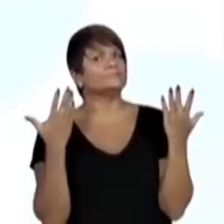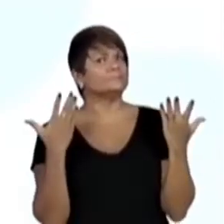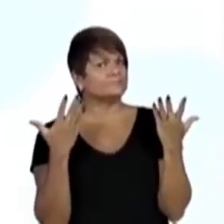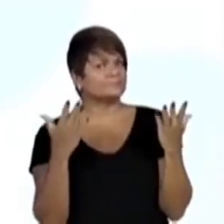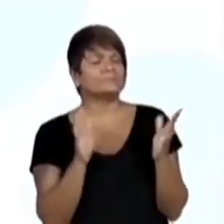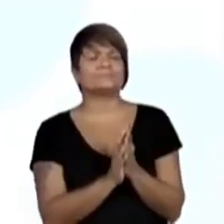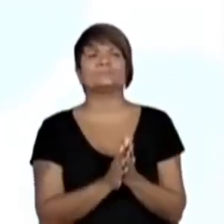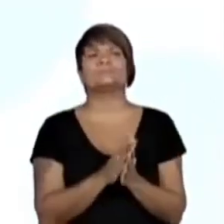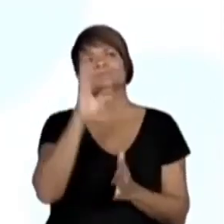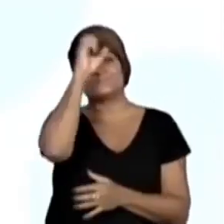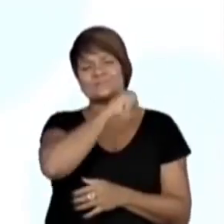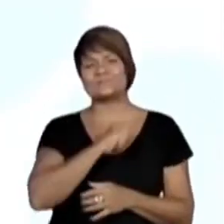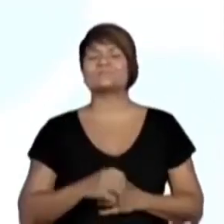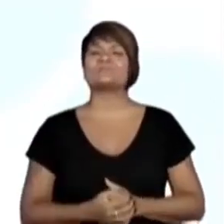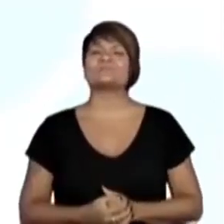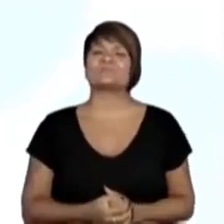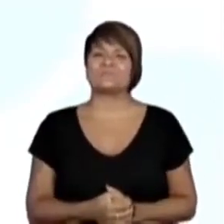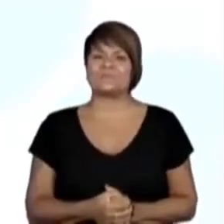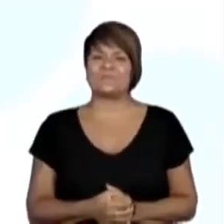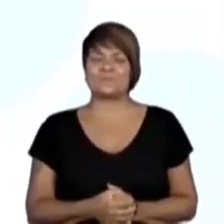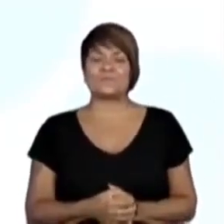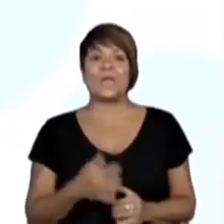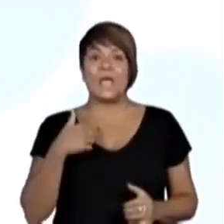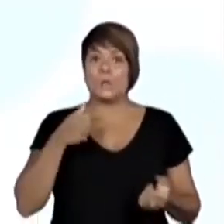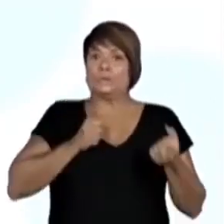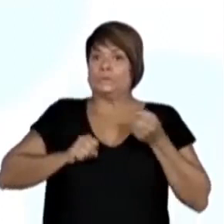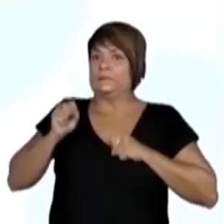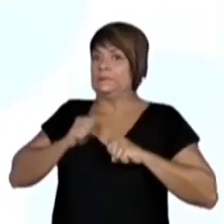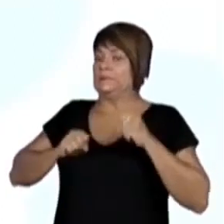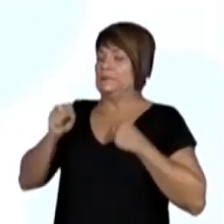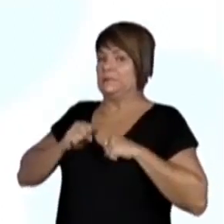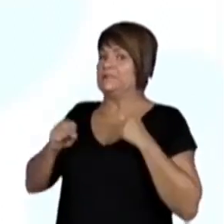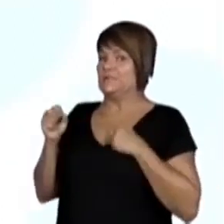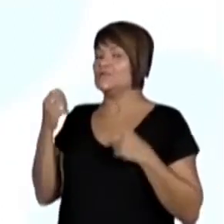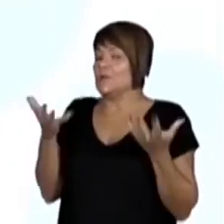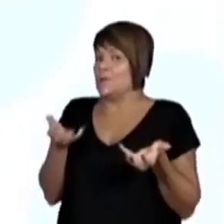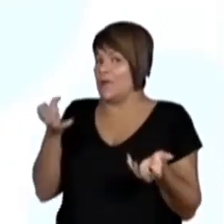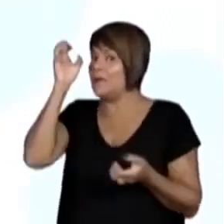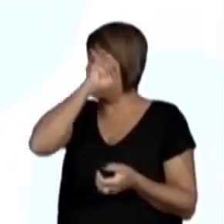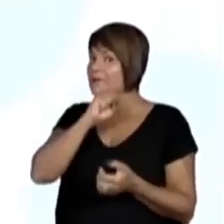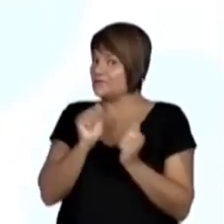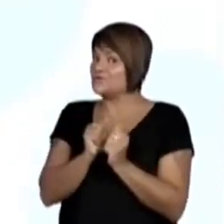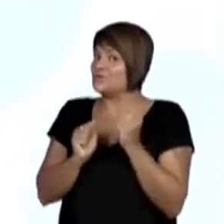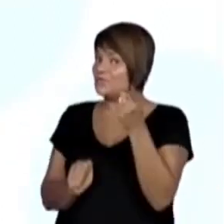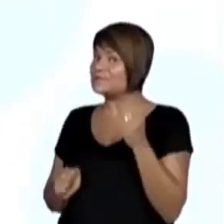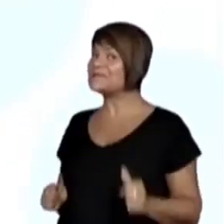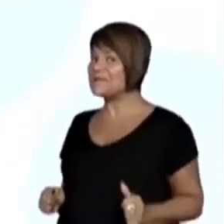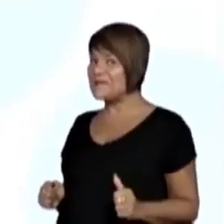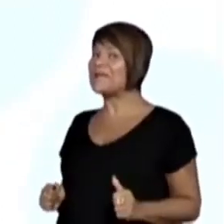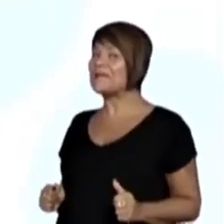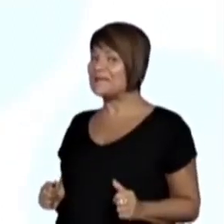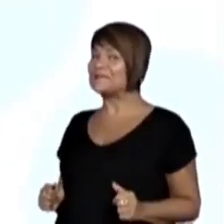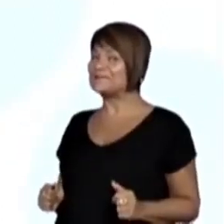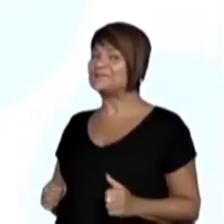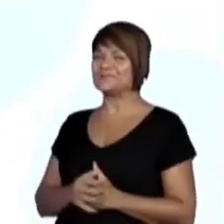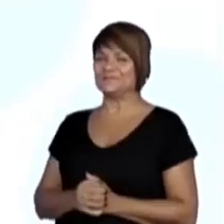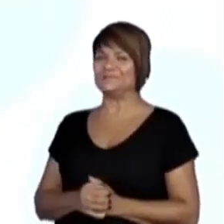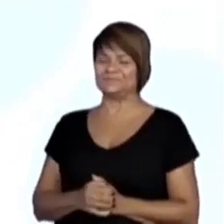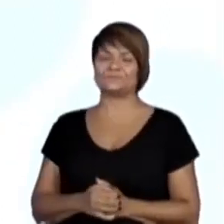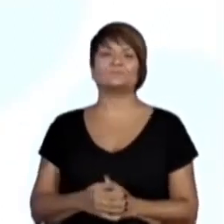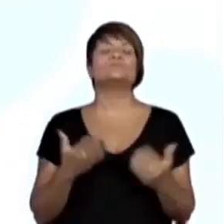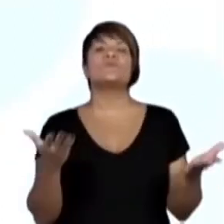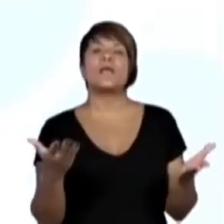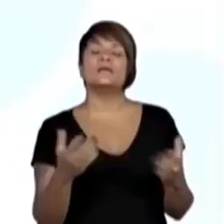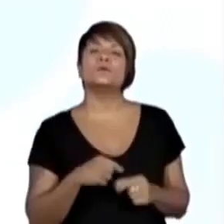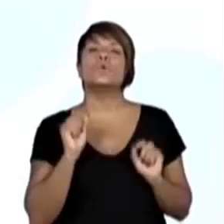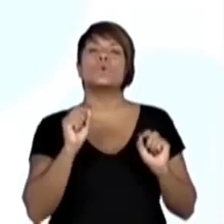aprender nesta aula, professor. Ótimo, professor. Eu estou super ansioso aqui para aprender com o pessoal, com as crianças. E aí, o